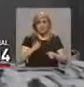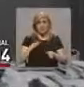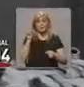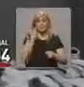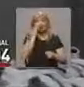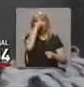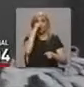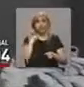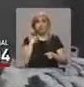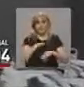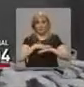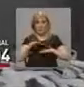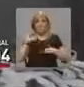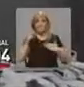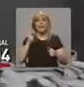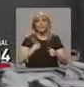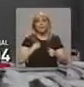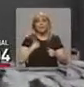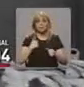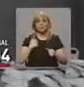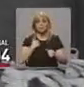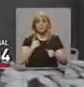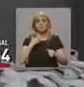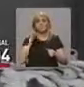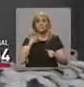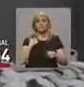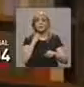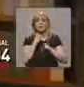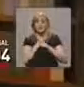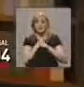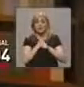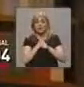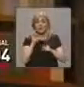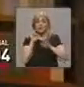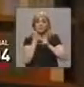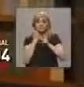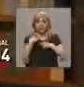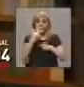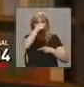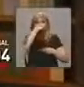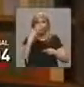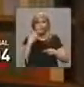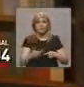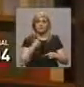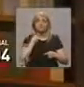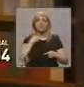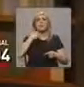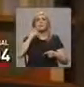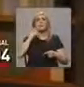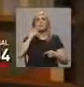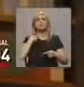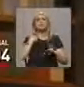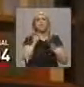aliás, mas no sábado já tinha de estar a trabalhar para o domingo. Há quem diga que as melhores personagens dos meus livros são